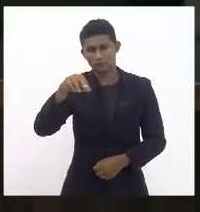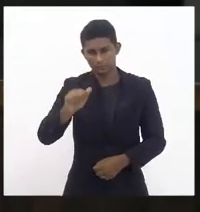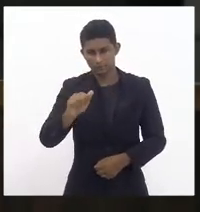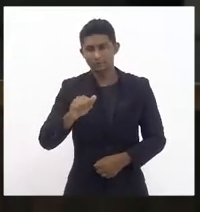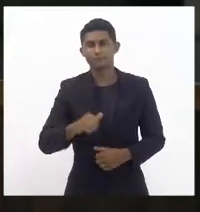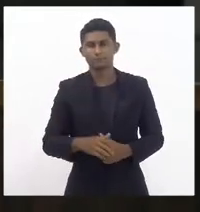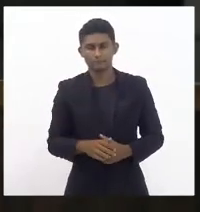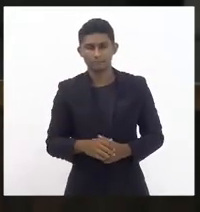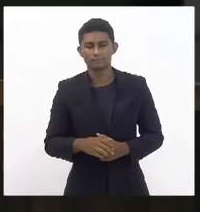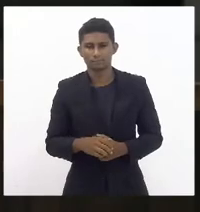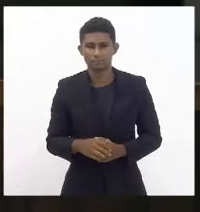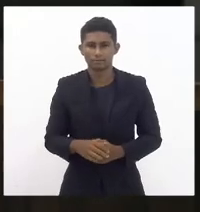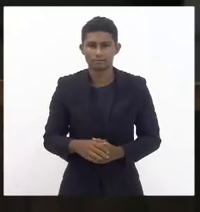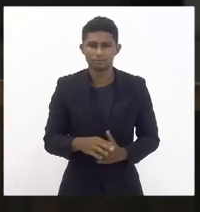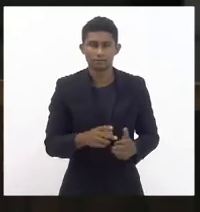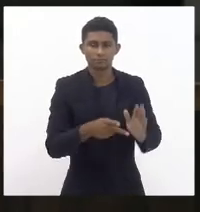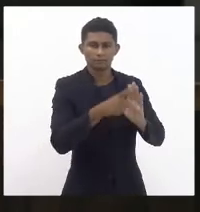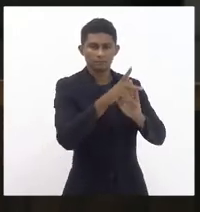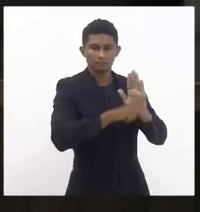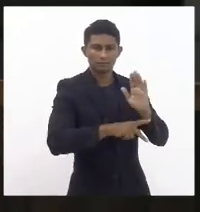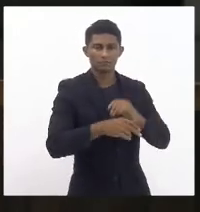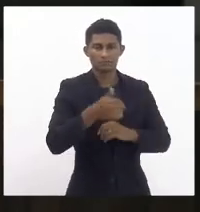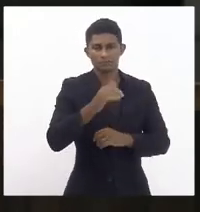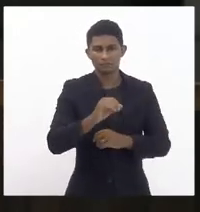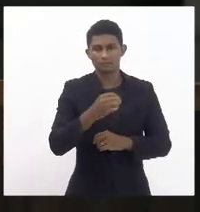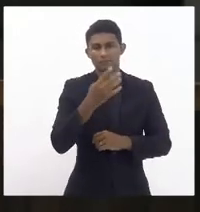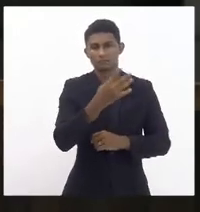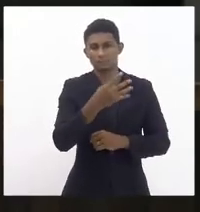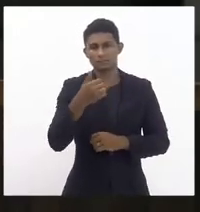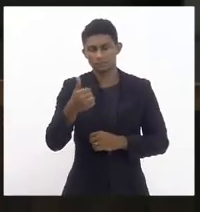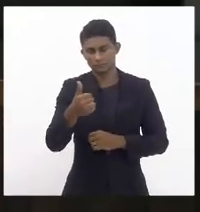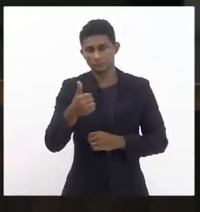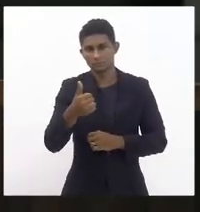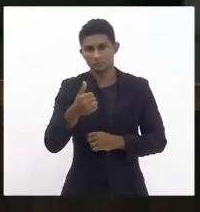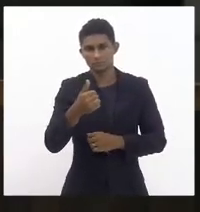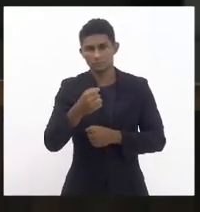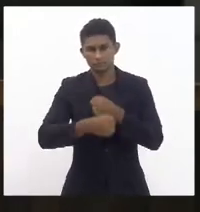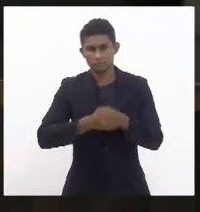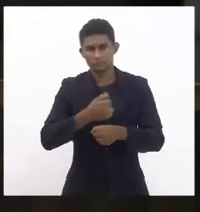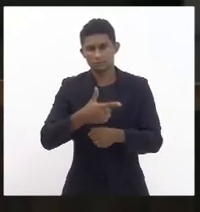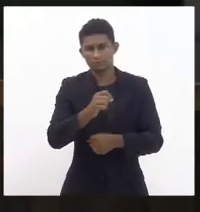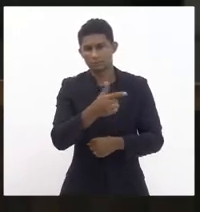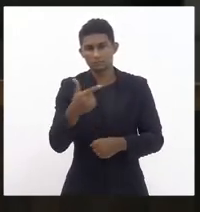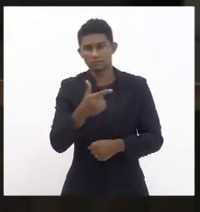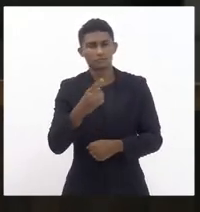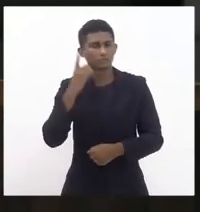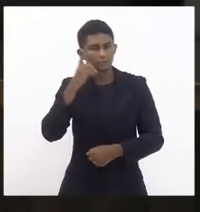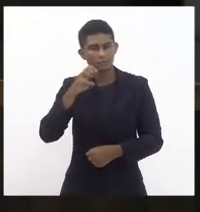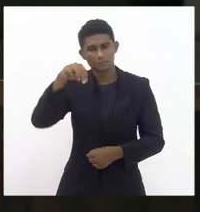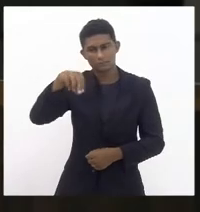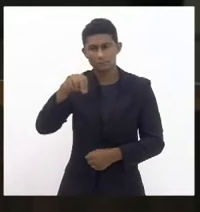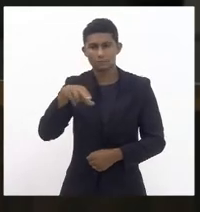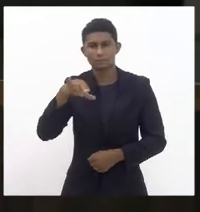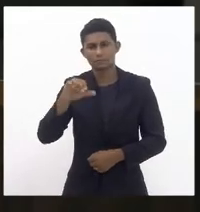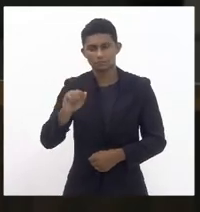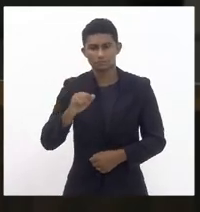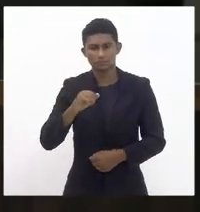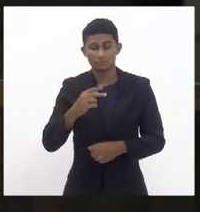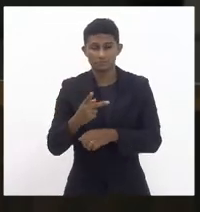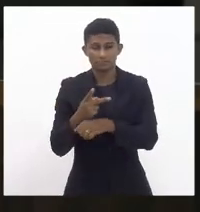normas favorável tá rosenverg pode fazer a solução 10:41 de 22 resultado da Mônica com sede E